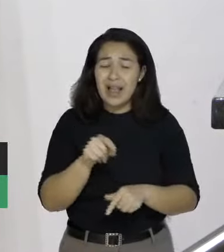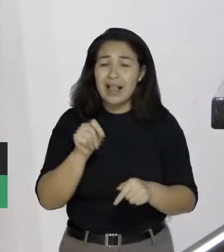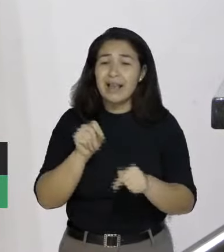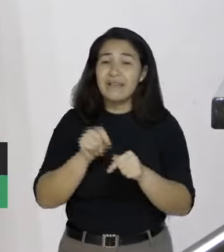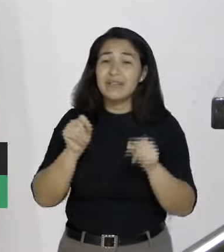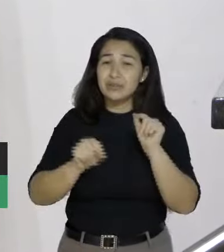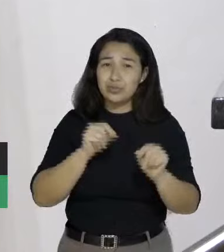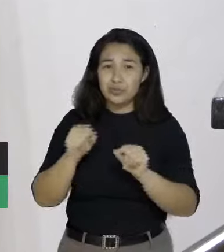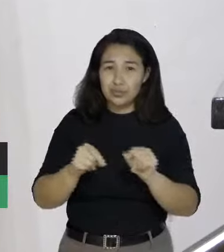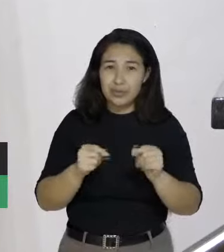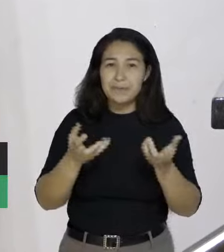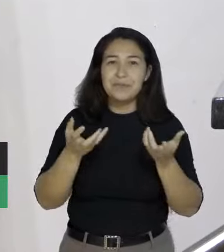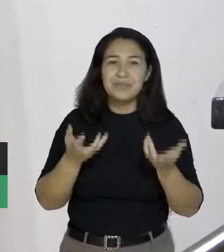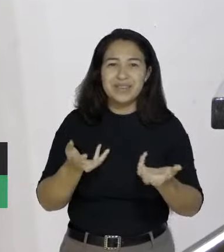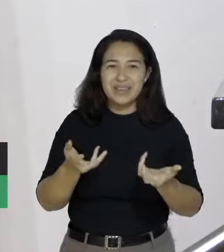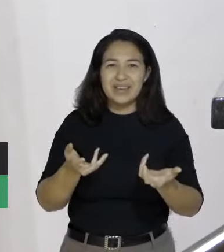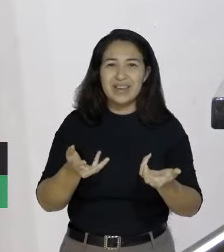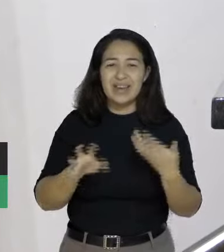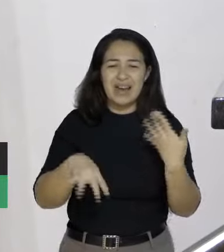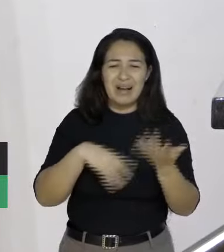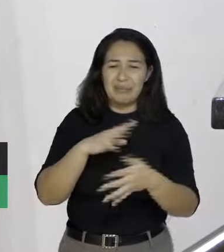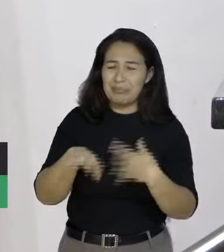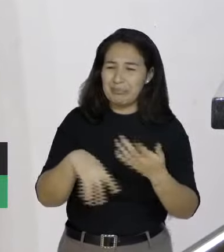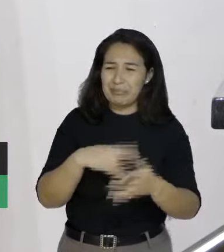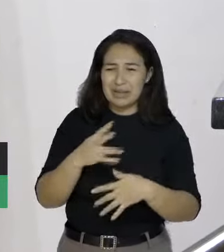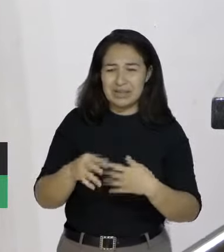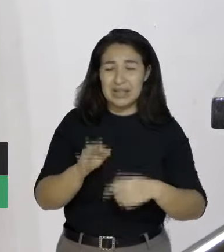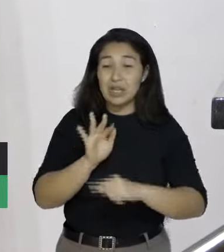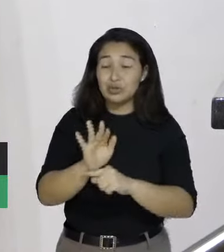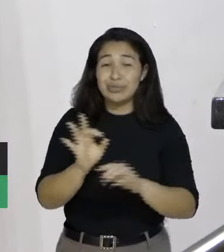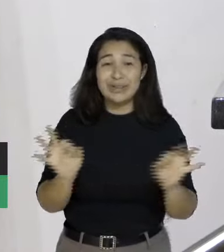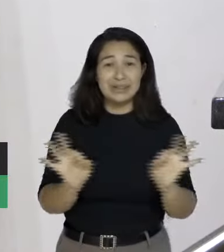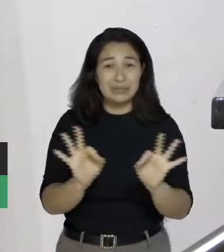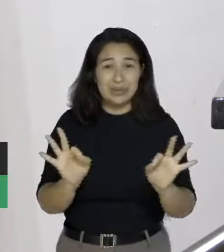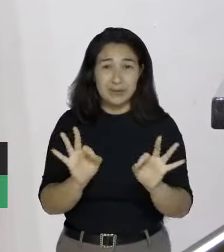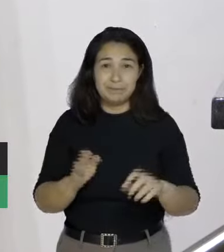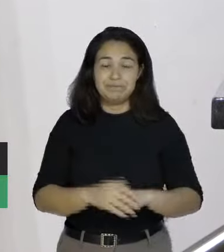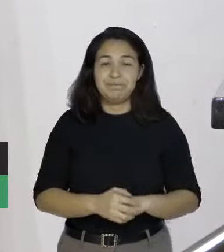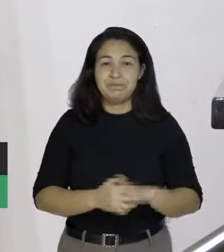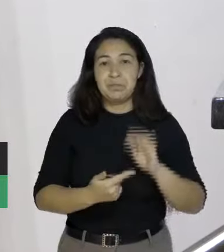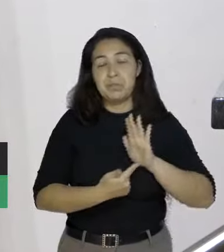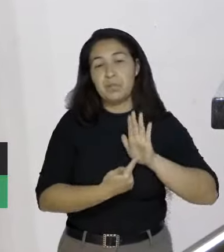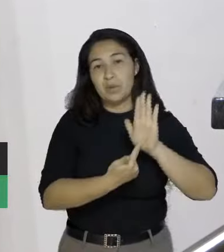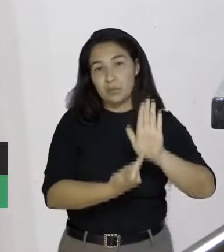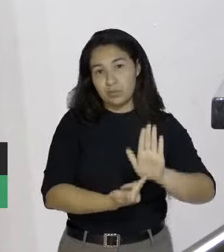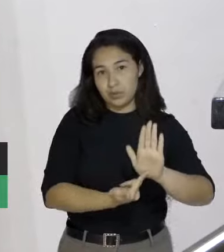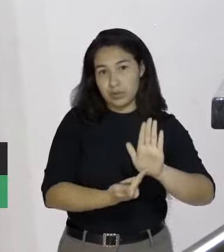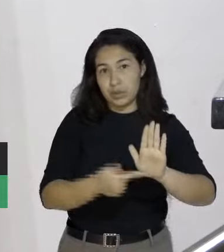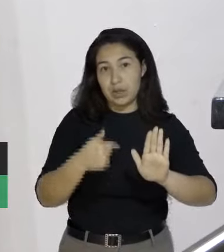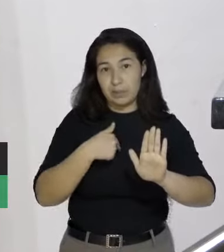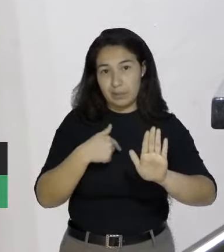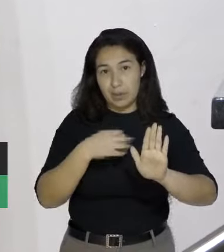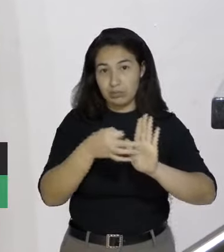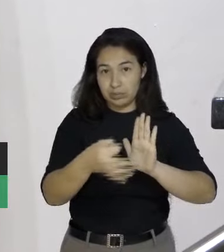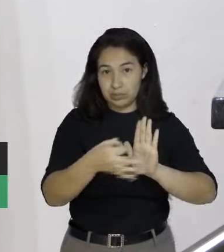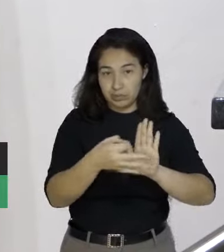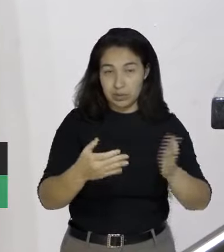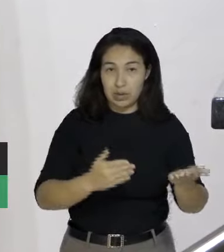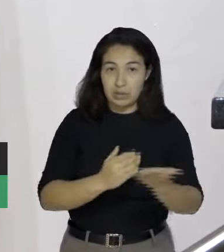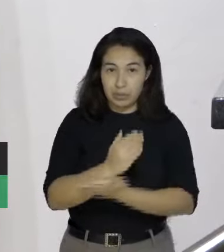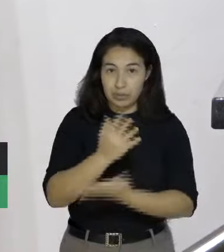de prestar todo tipo de serviço eu apresentei uma um parecer pela aprovação